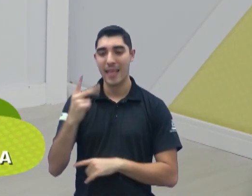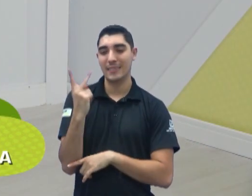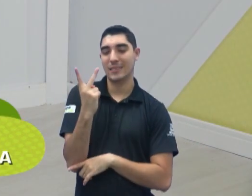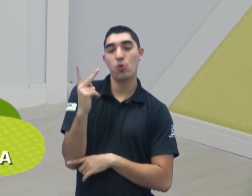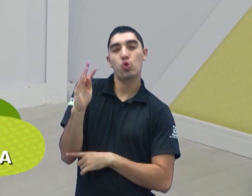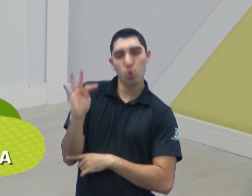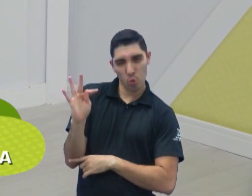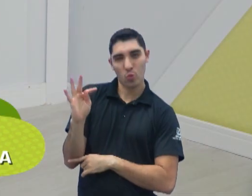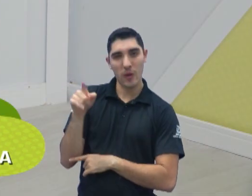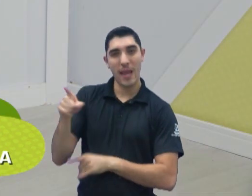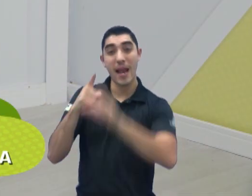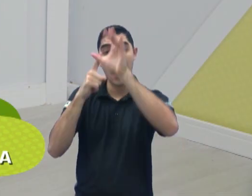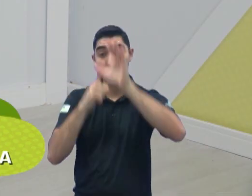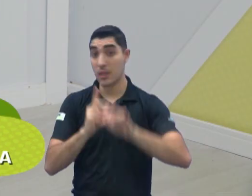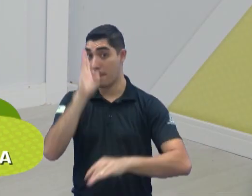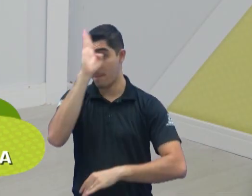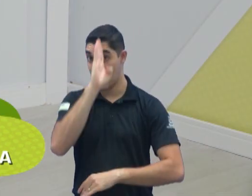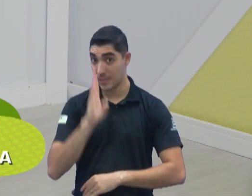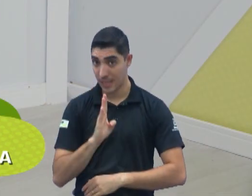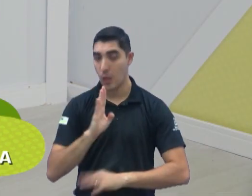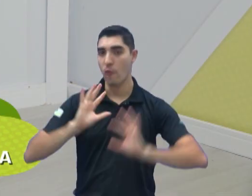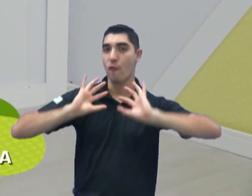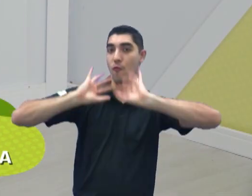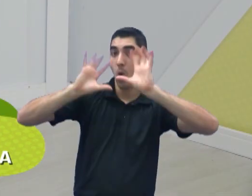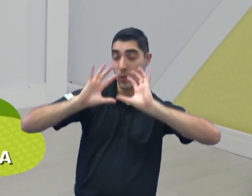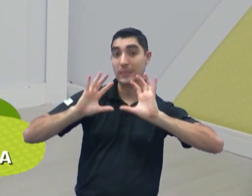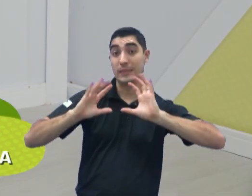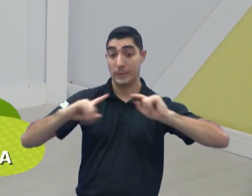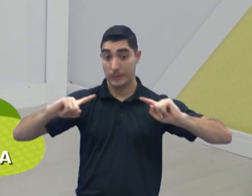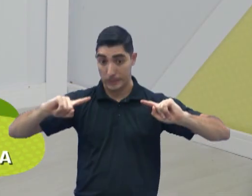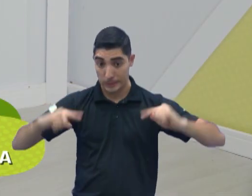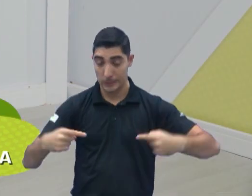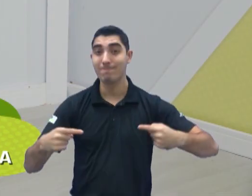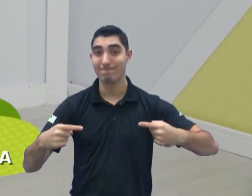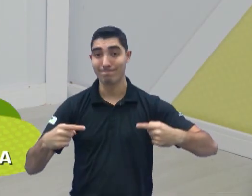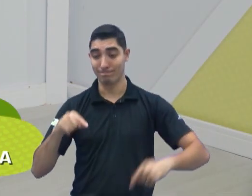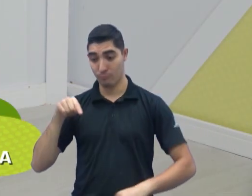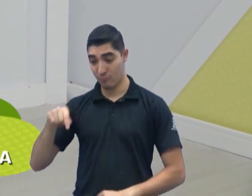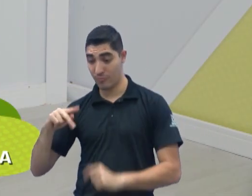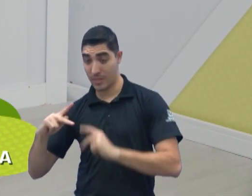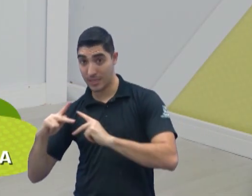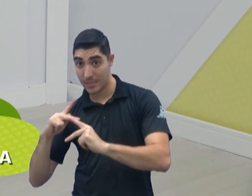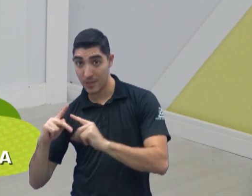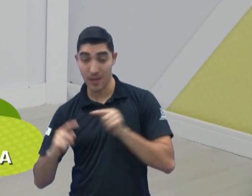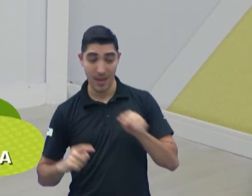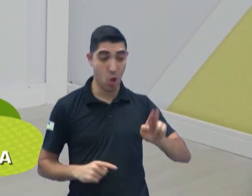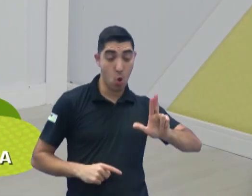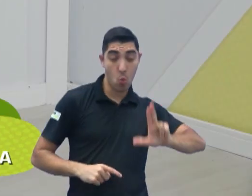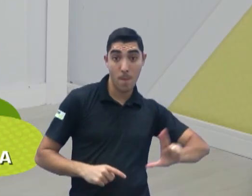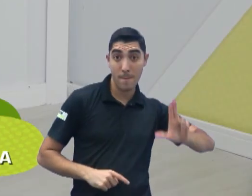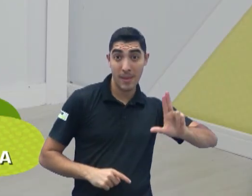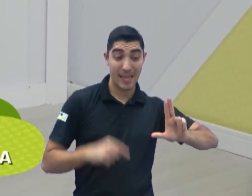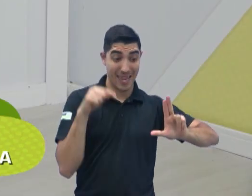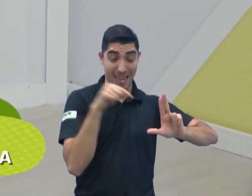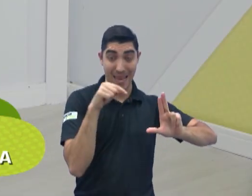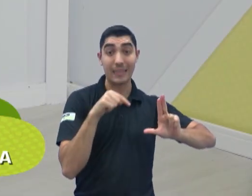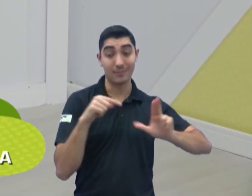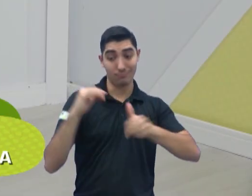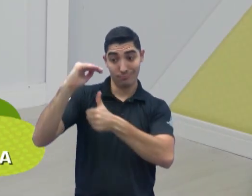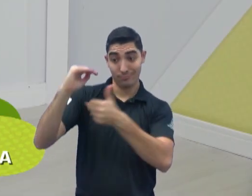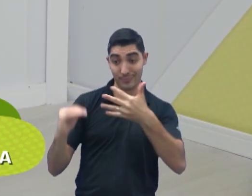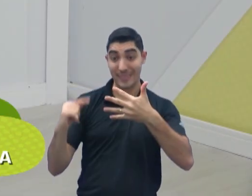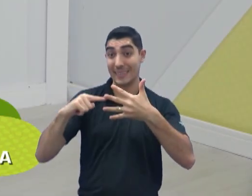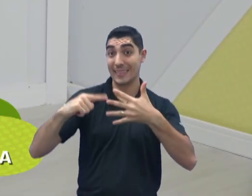da Superliga Masculina para encarar o terceiro colocado, o Praia Clube de Uberlândia. O São José vai em busca da